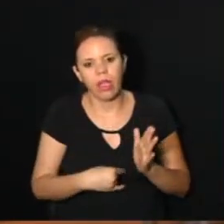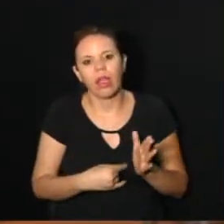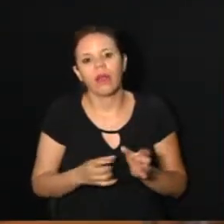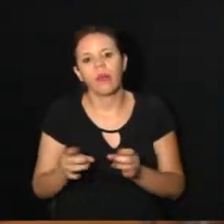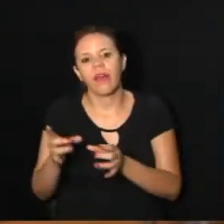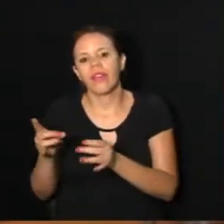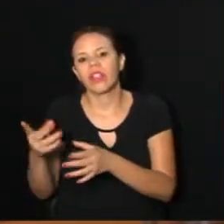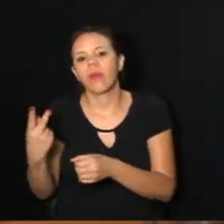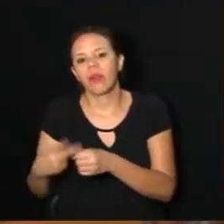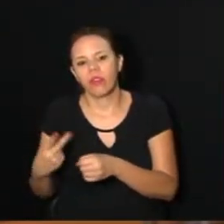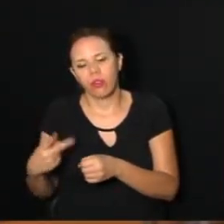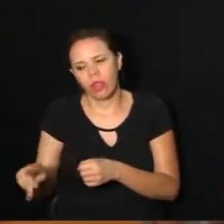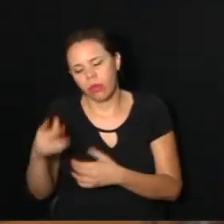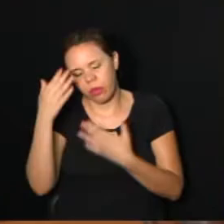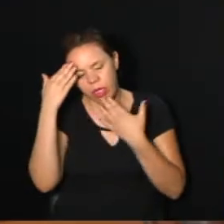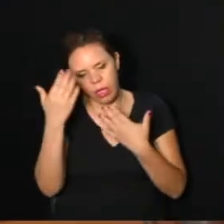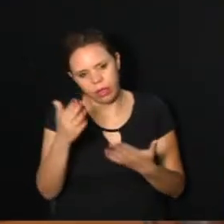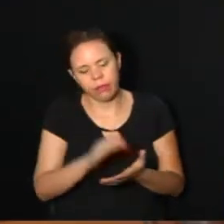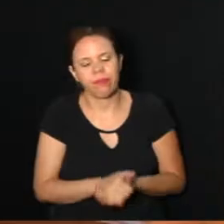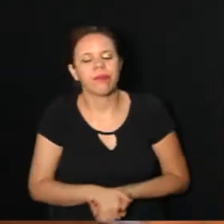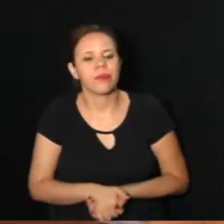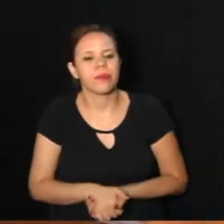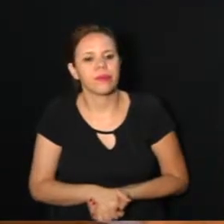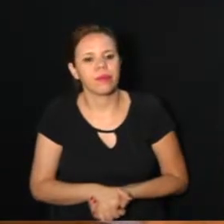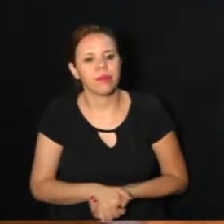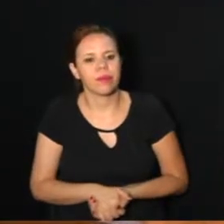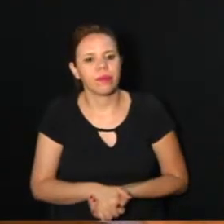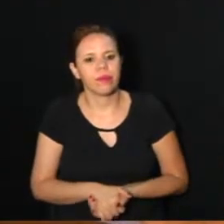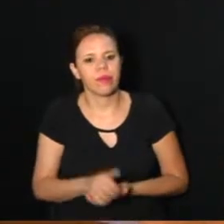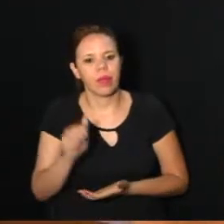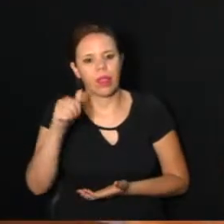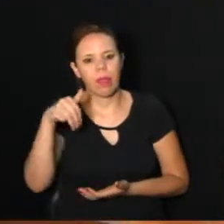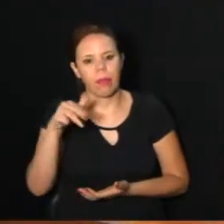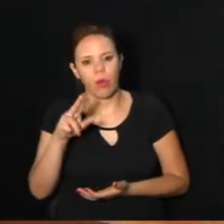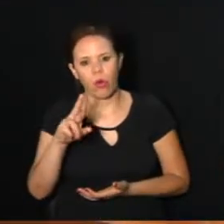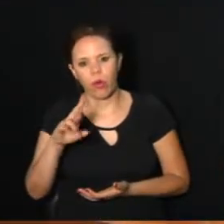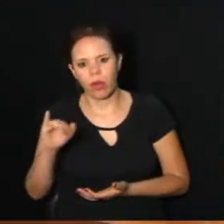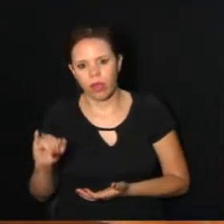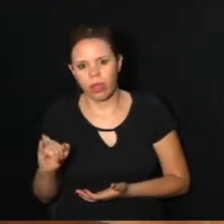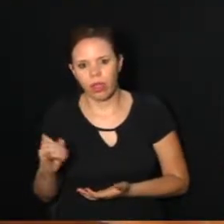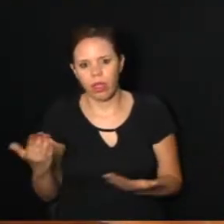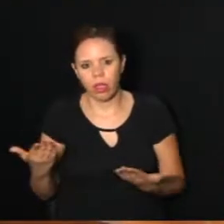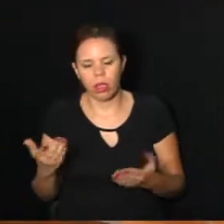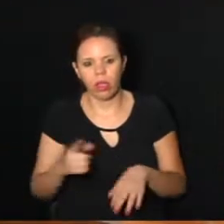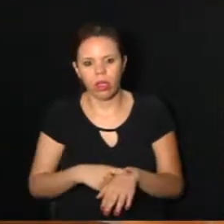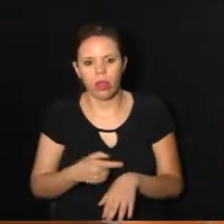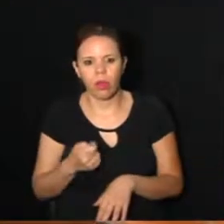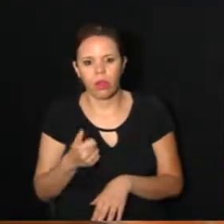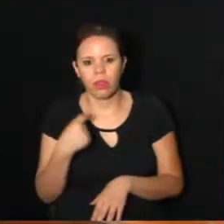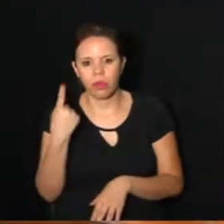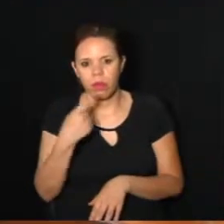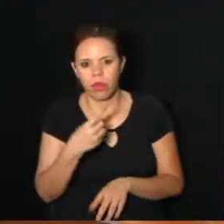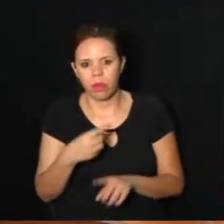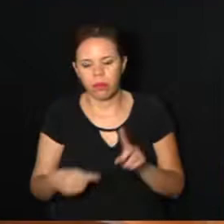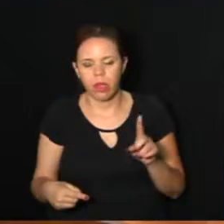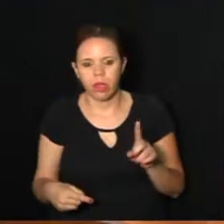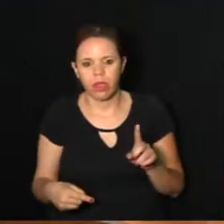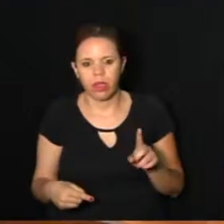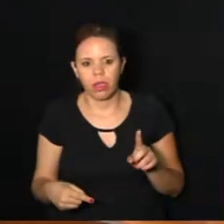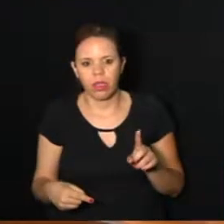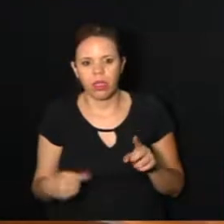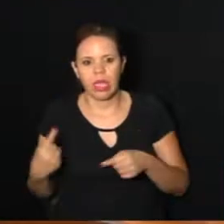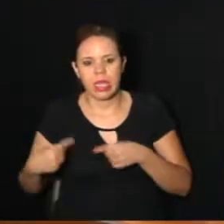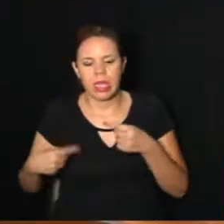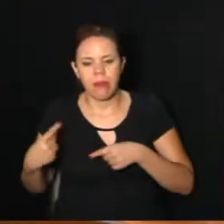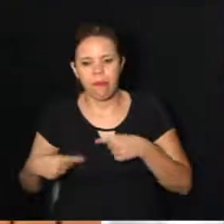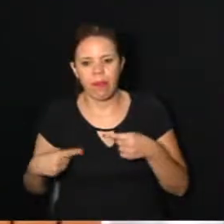produtos. Muito obrigado. Eu agradeço ao Amaury. Nós estamos agora completando quase 1h30 de